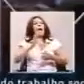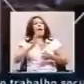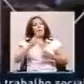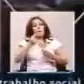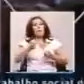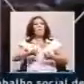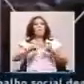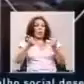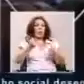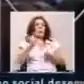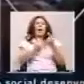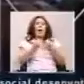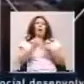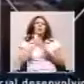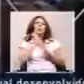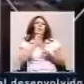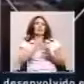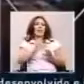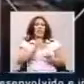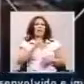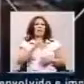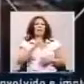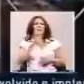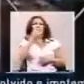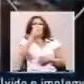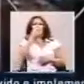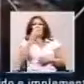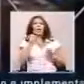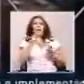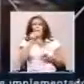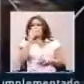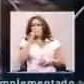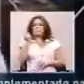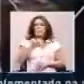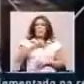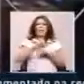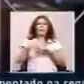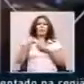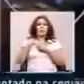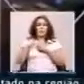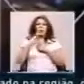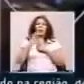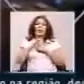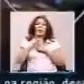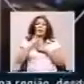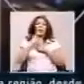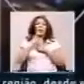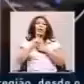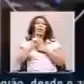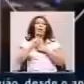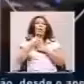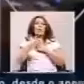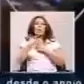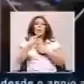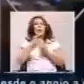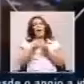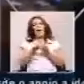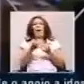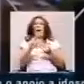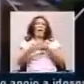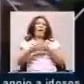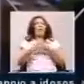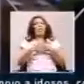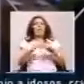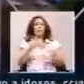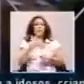extraordinária gravidade de algumas das ocorrências verificadas impõe uma nova atitude de responsabilidade coletiva e não permite qualquer complacência com atos que